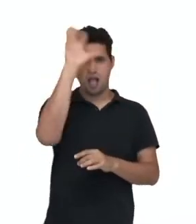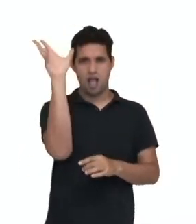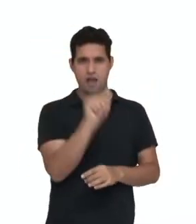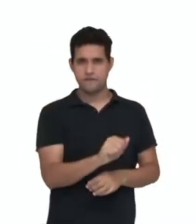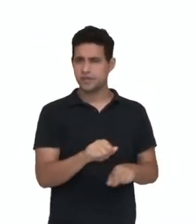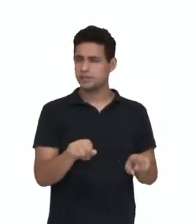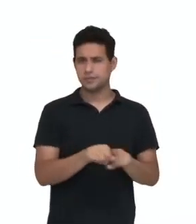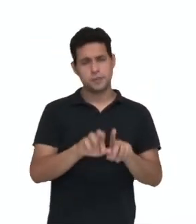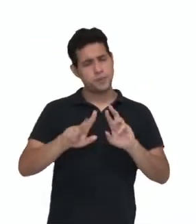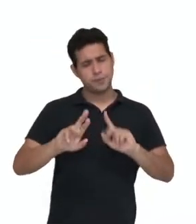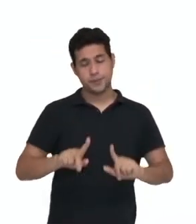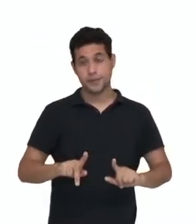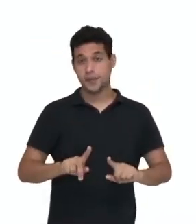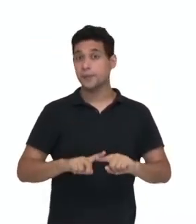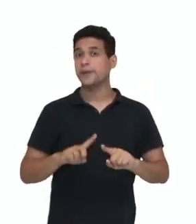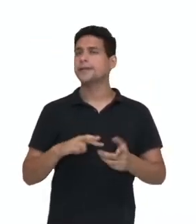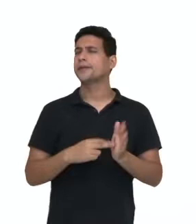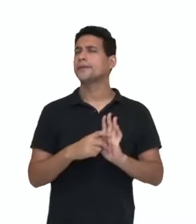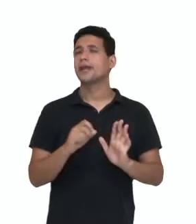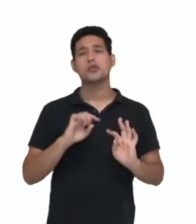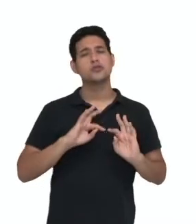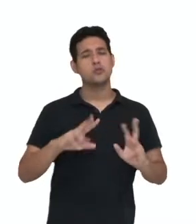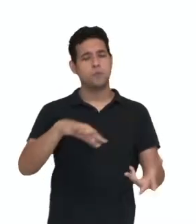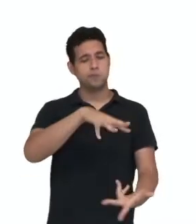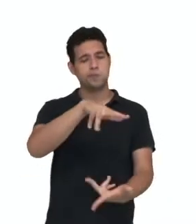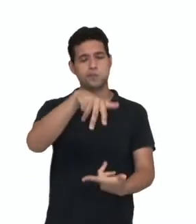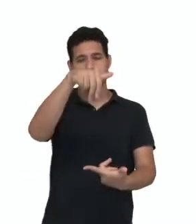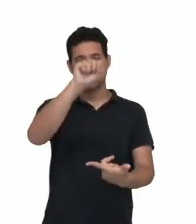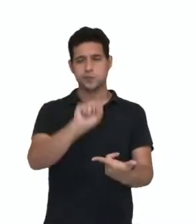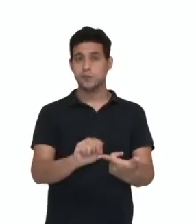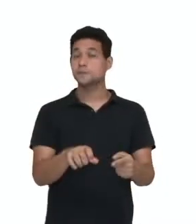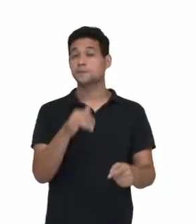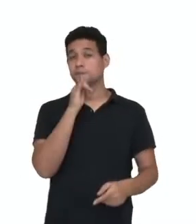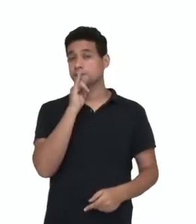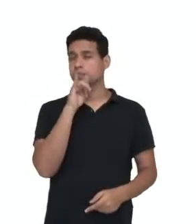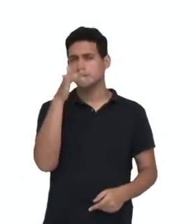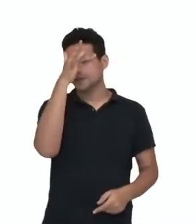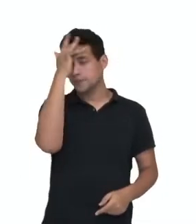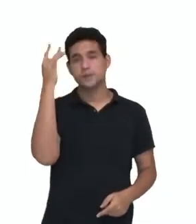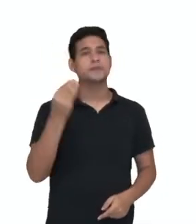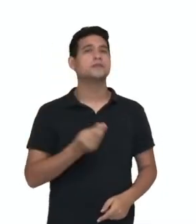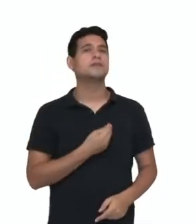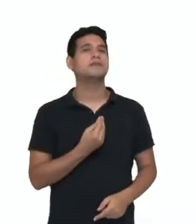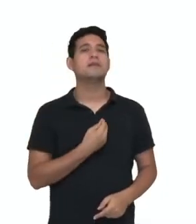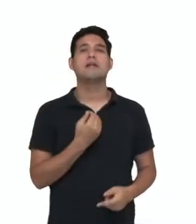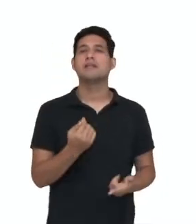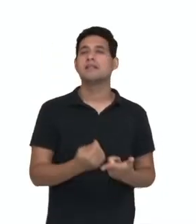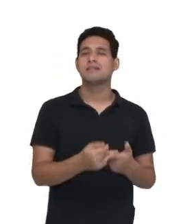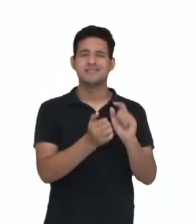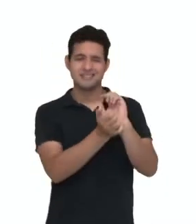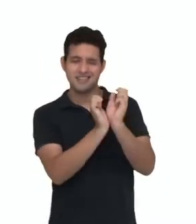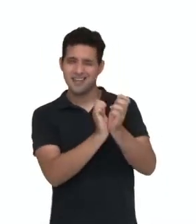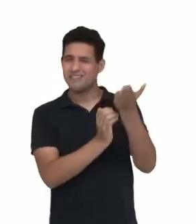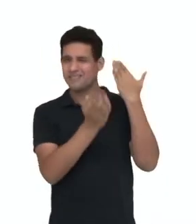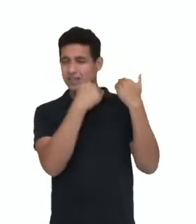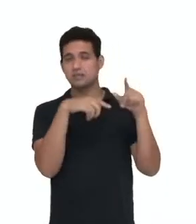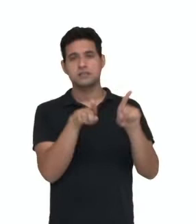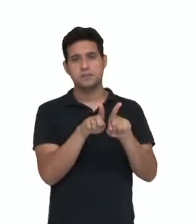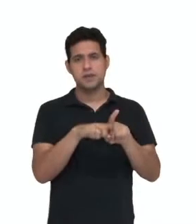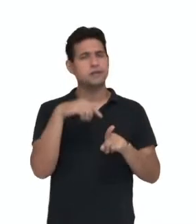la diáspora y están por todo el mundo, como por ejemplo personas descendientes de esclavos